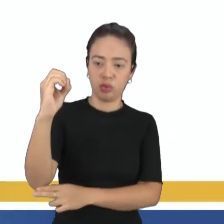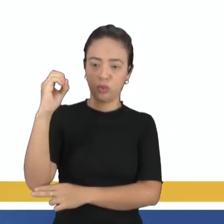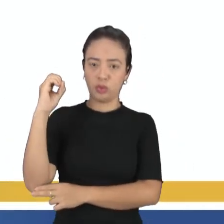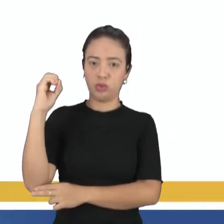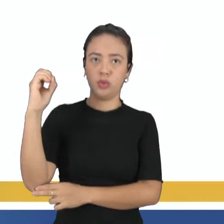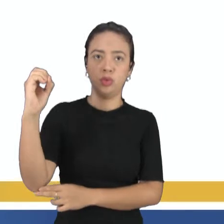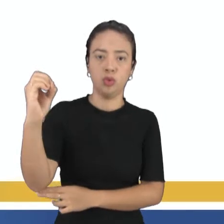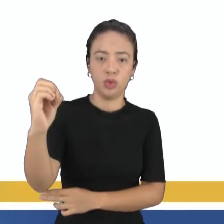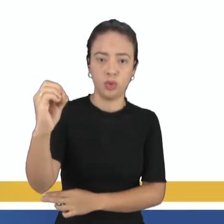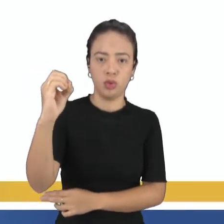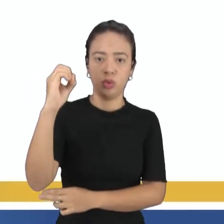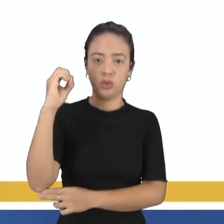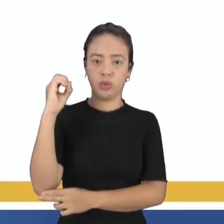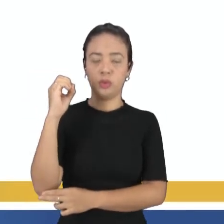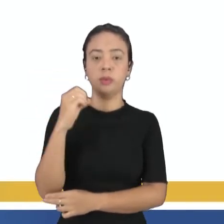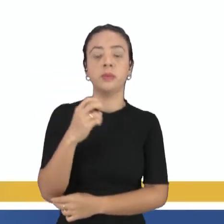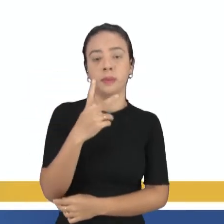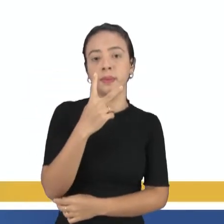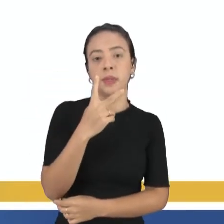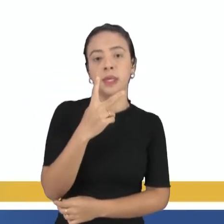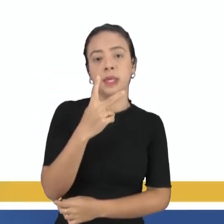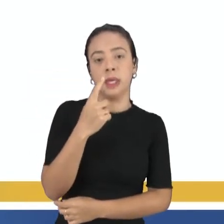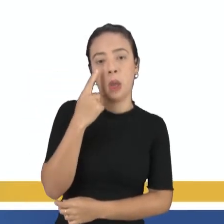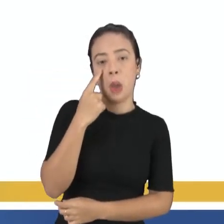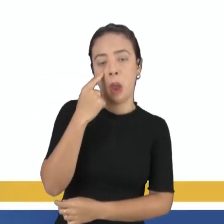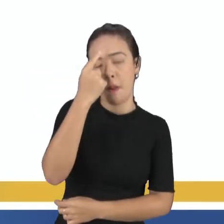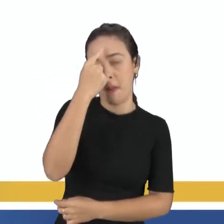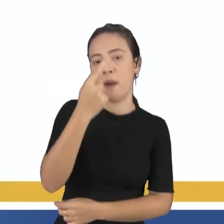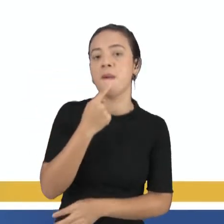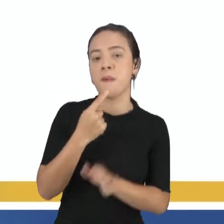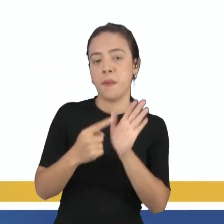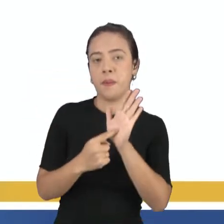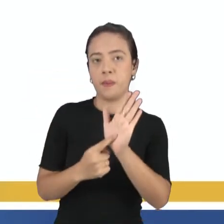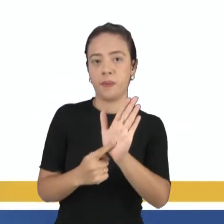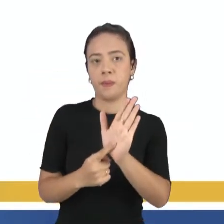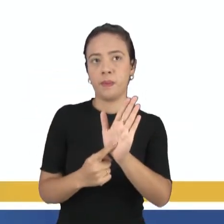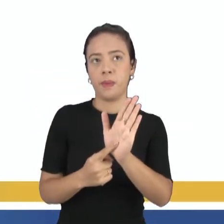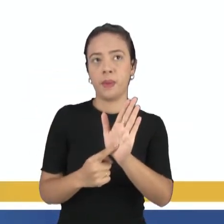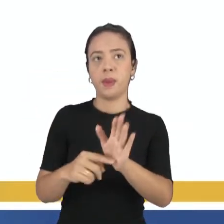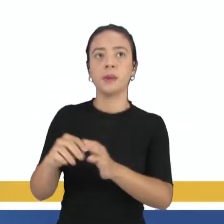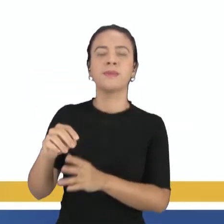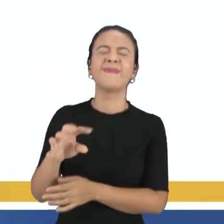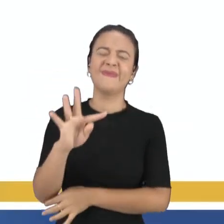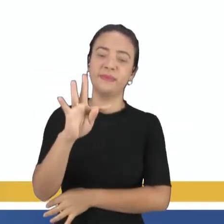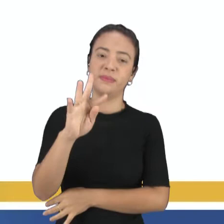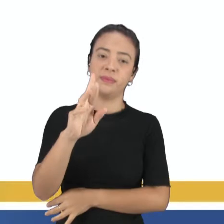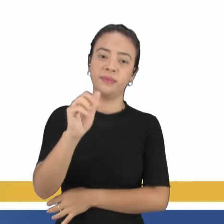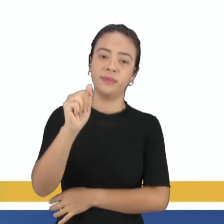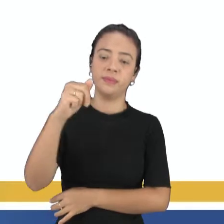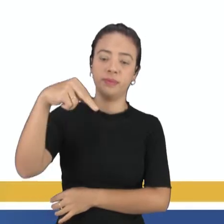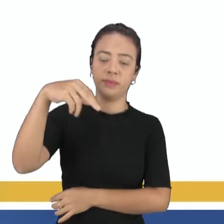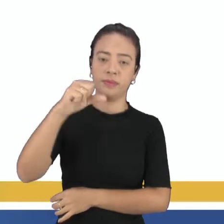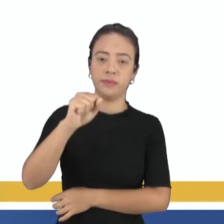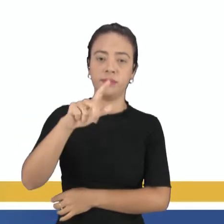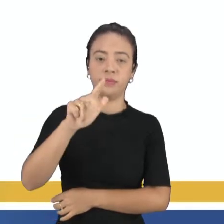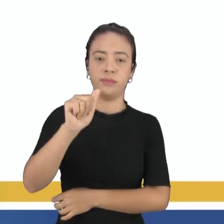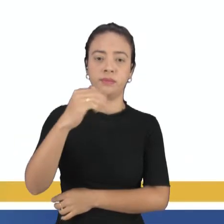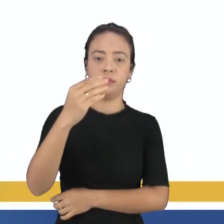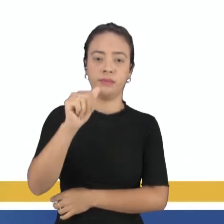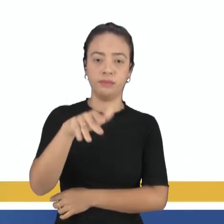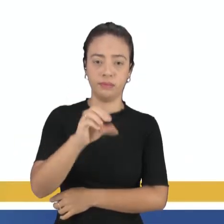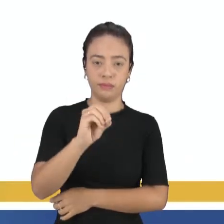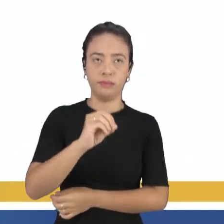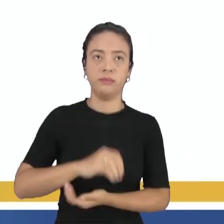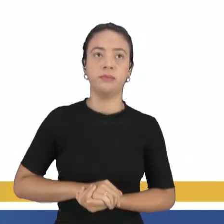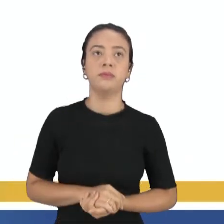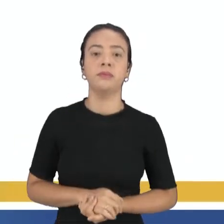como está aparecendo aí na imagem. Ok? Então, é a simetria de translação. Ok?